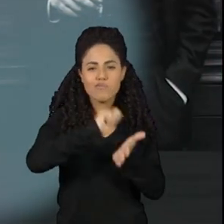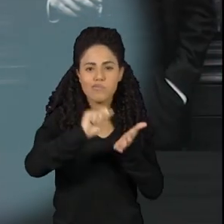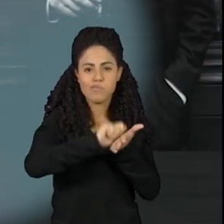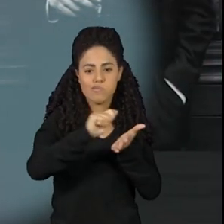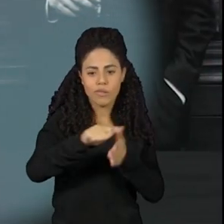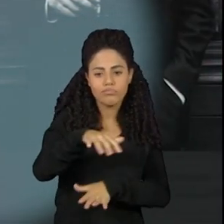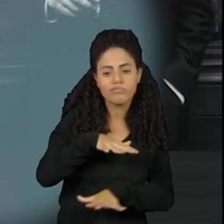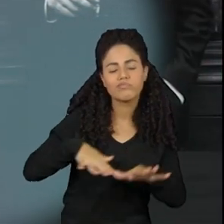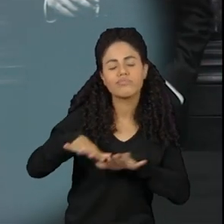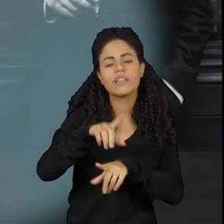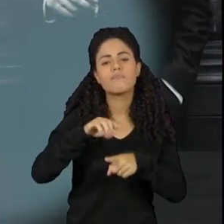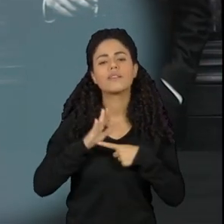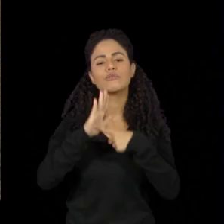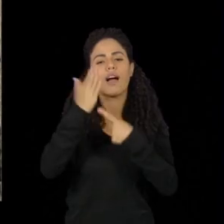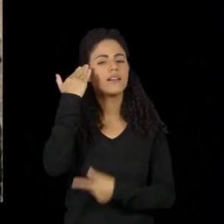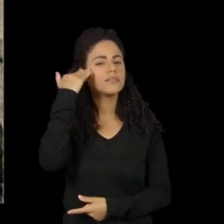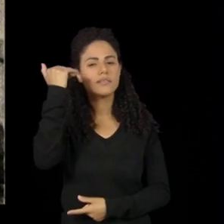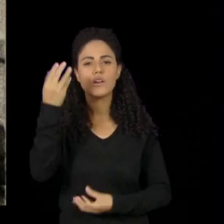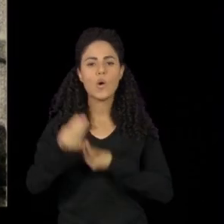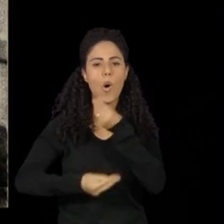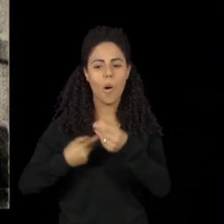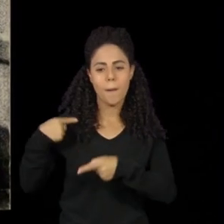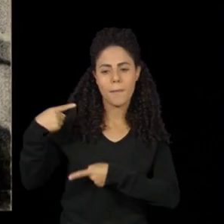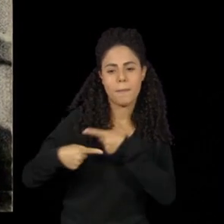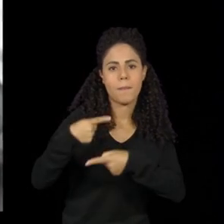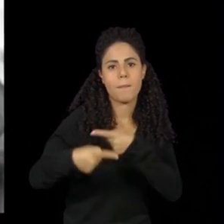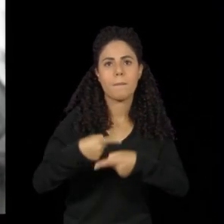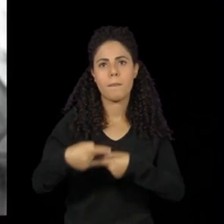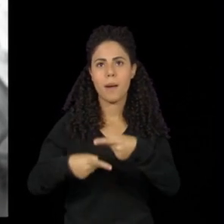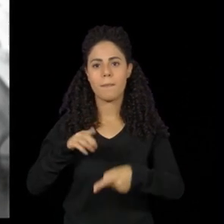meio e ficaria conhecida como a geração beat.